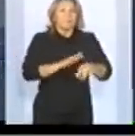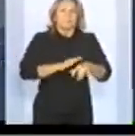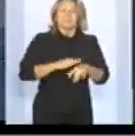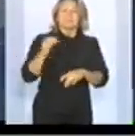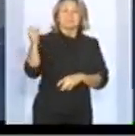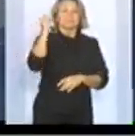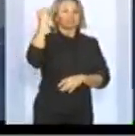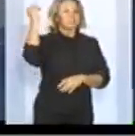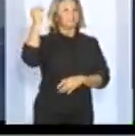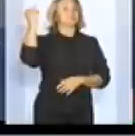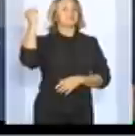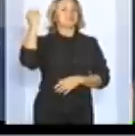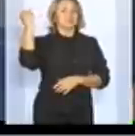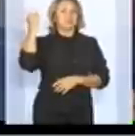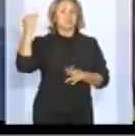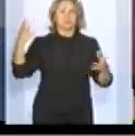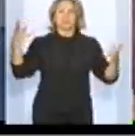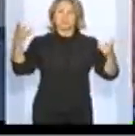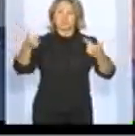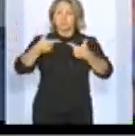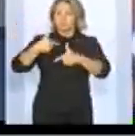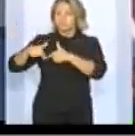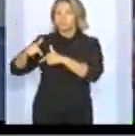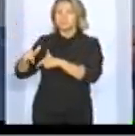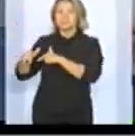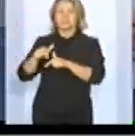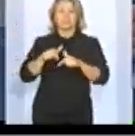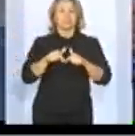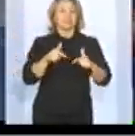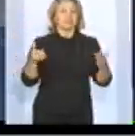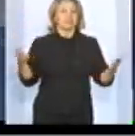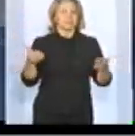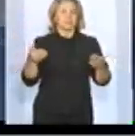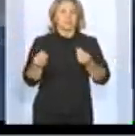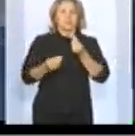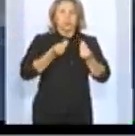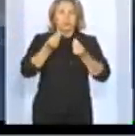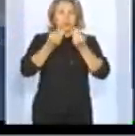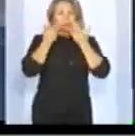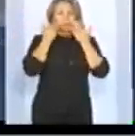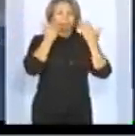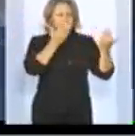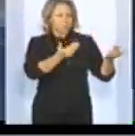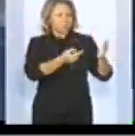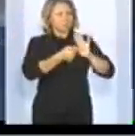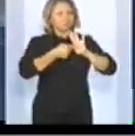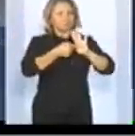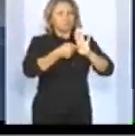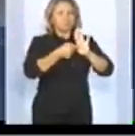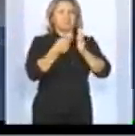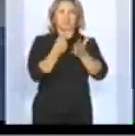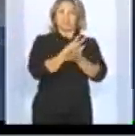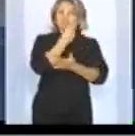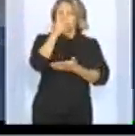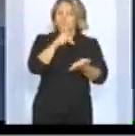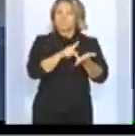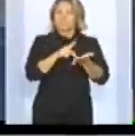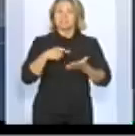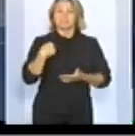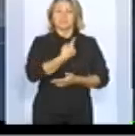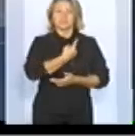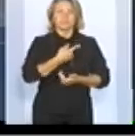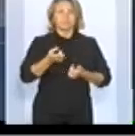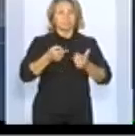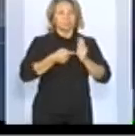bastante impactantes para o mercado e da maneira como ele efetivamente funciona, e é isso que a gente gostaria de trazer aqui.